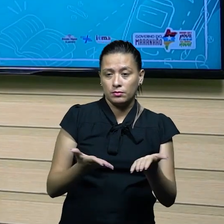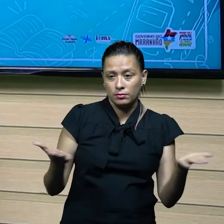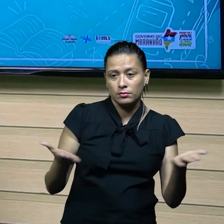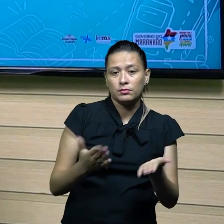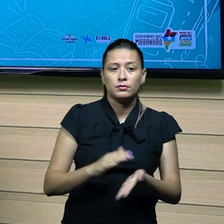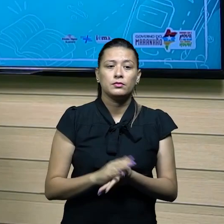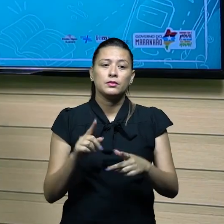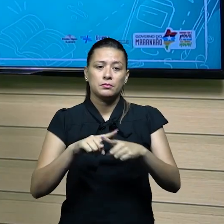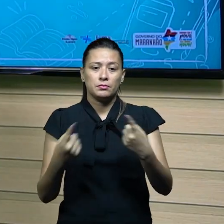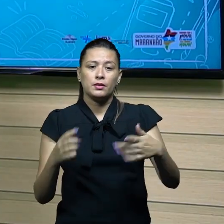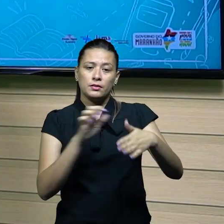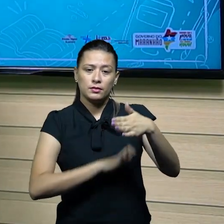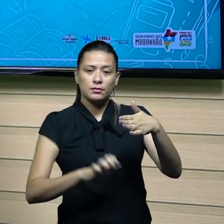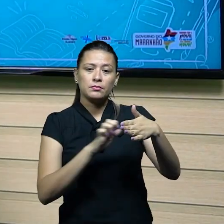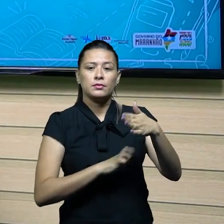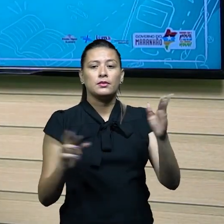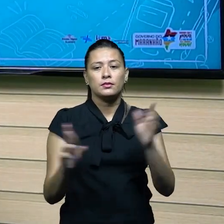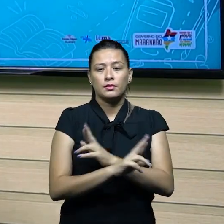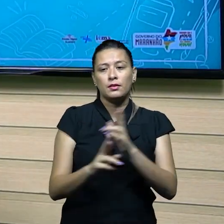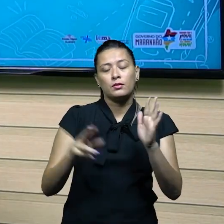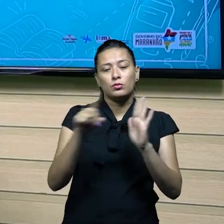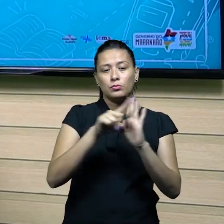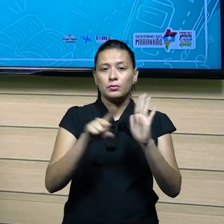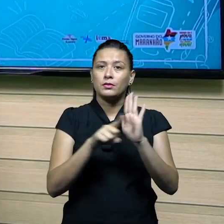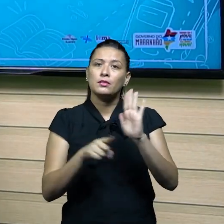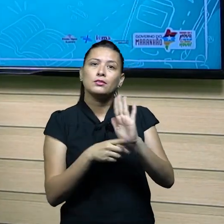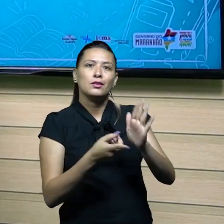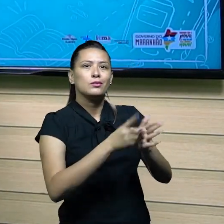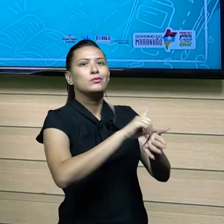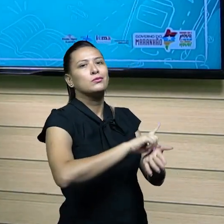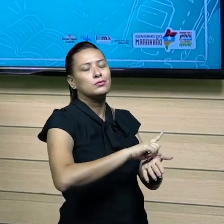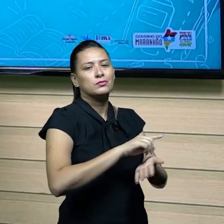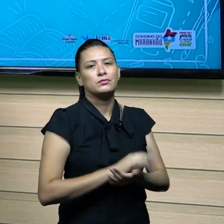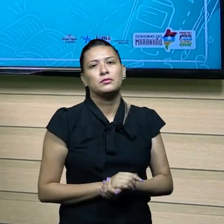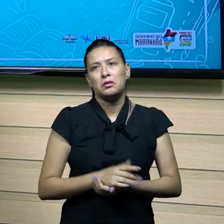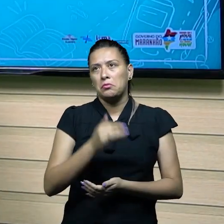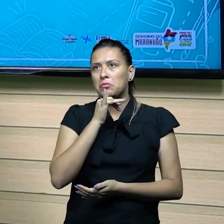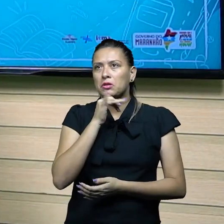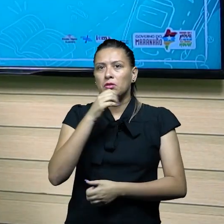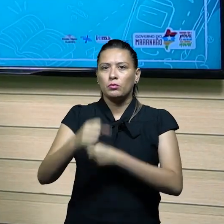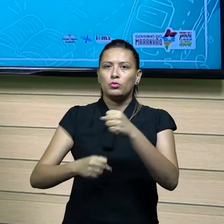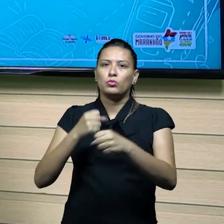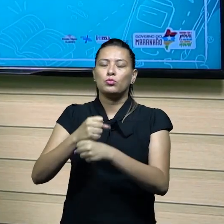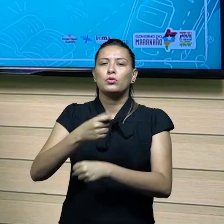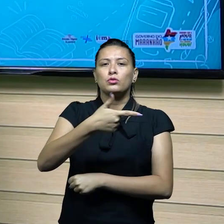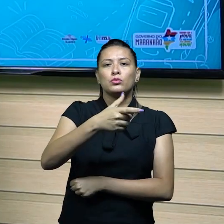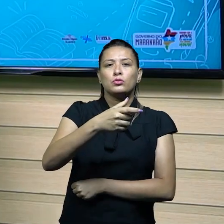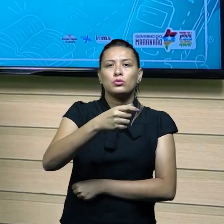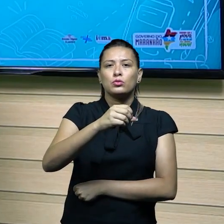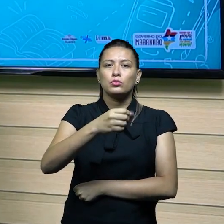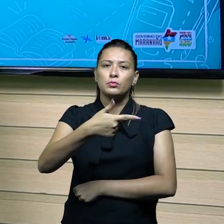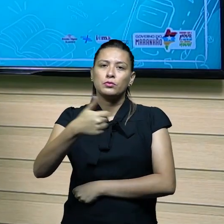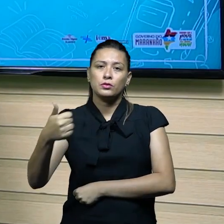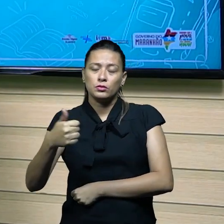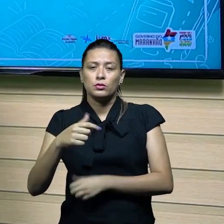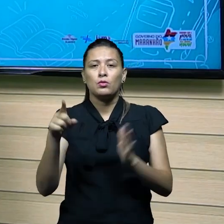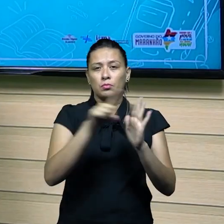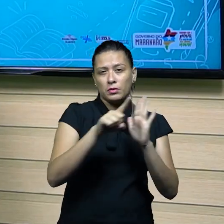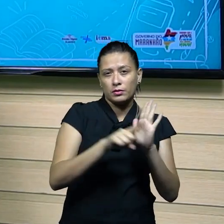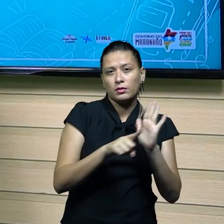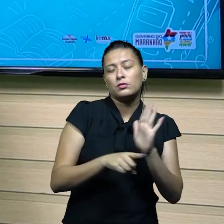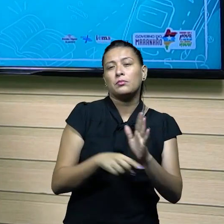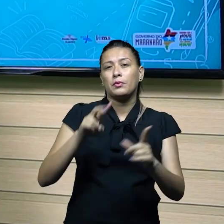supor que para o ano de 2021 eu fiz um planejamento que a minha empresa lucrasse X, de acordo com